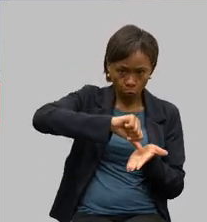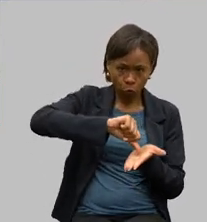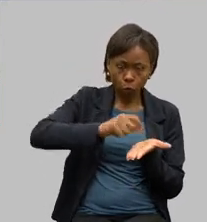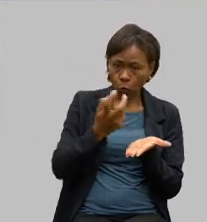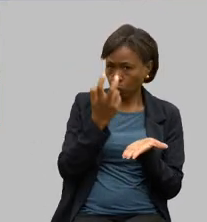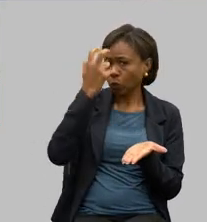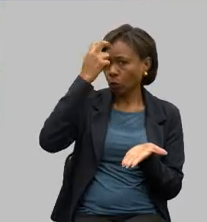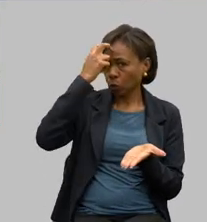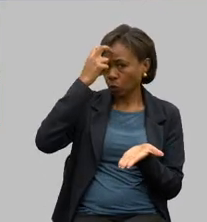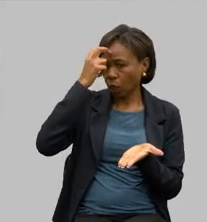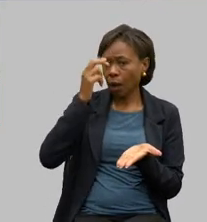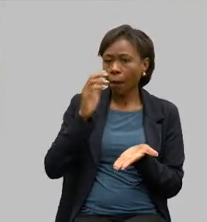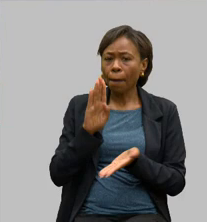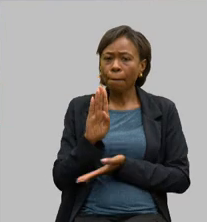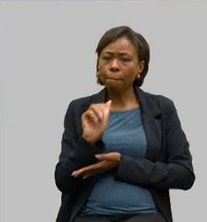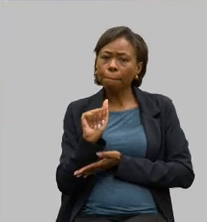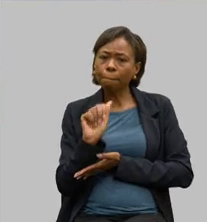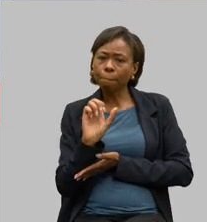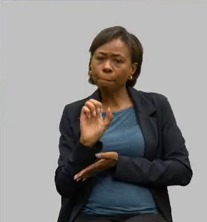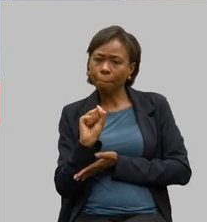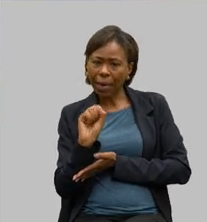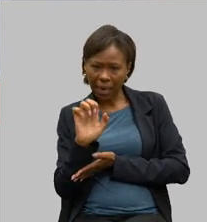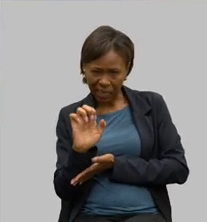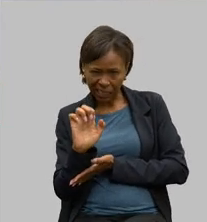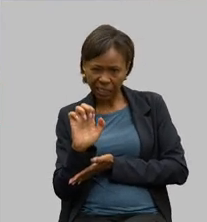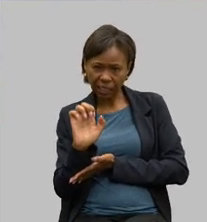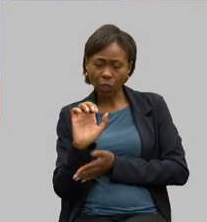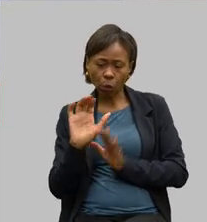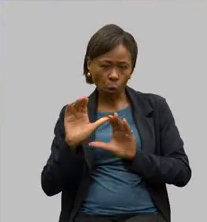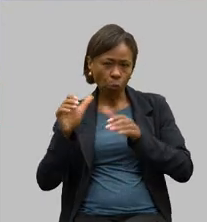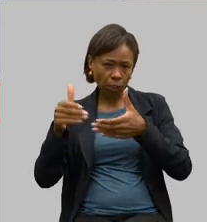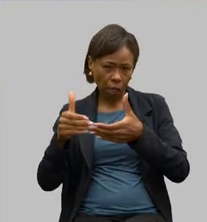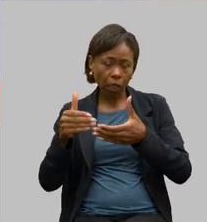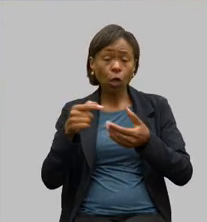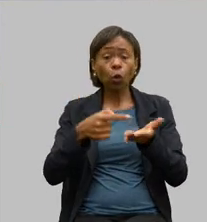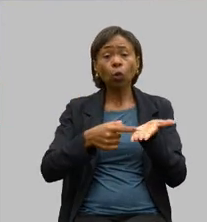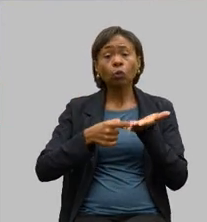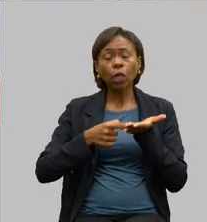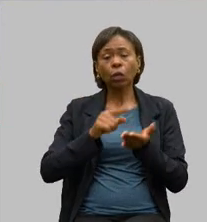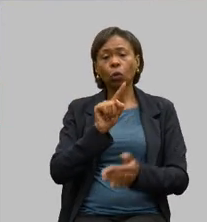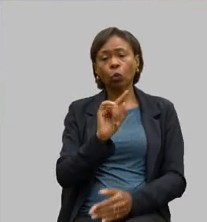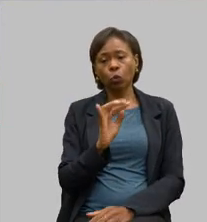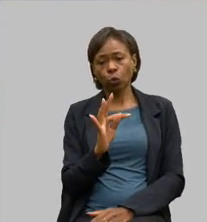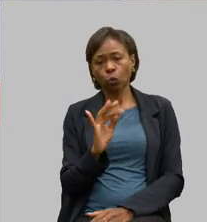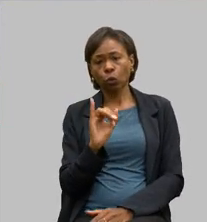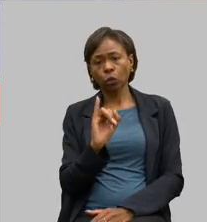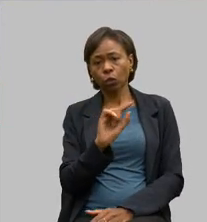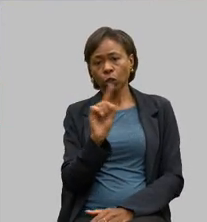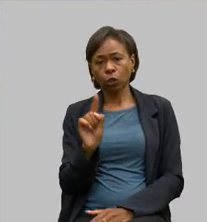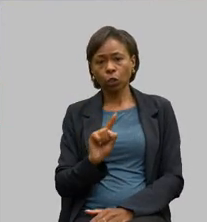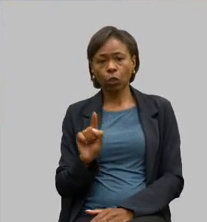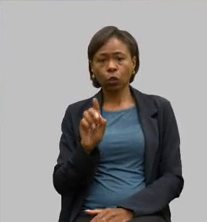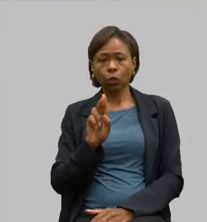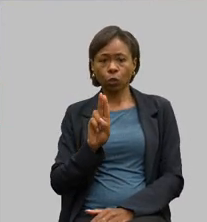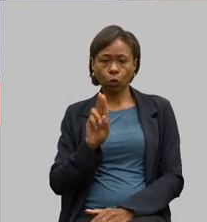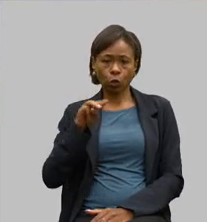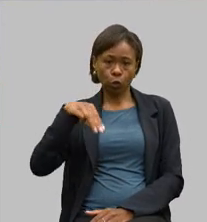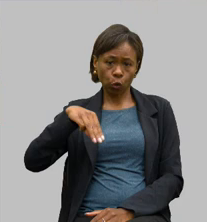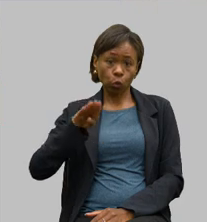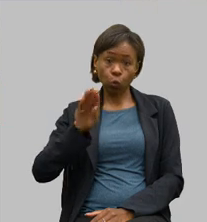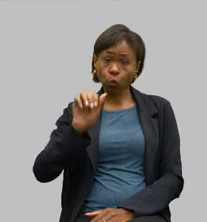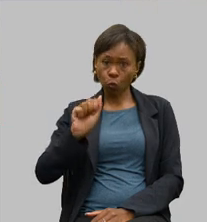pra Base Comunitária nós Convidei o tizumba já te dou essa notícia para ele nos ajudar